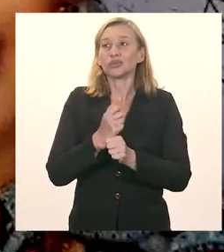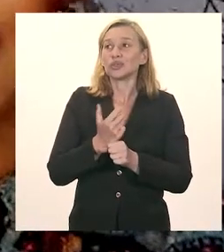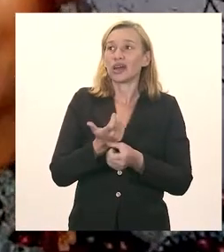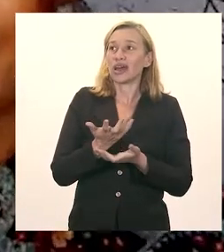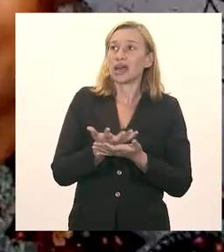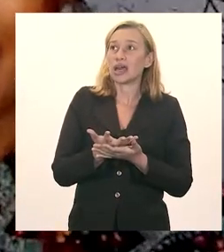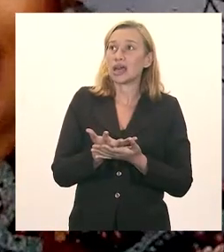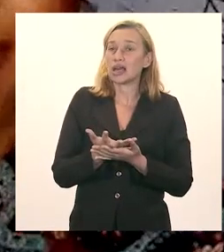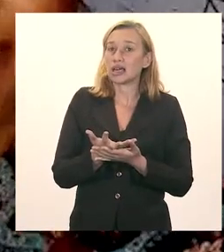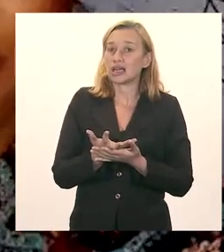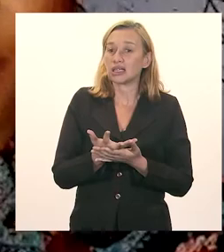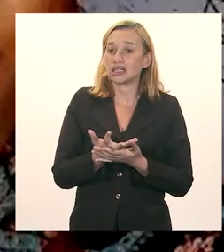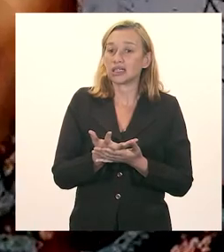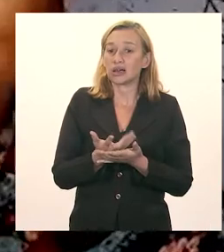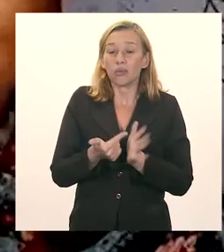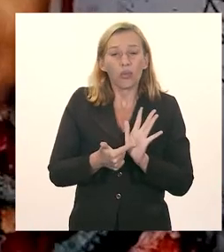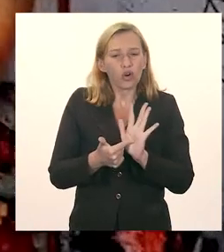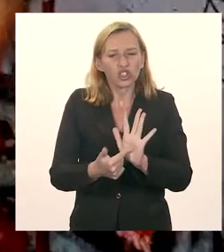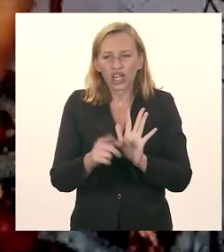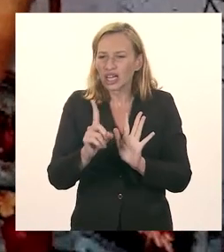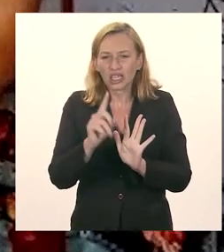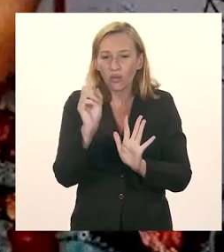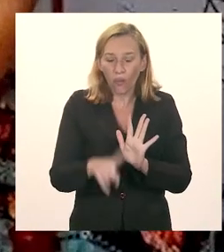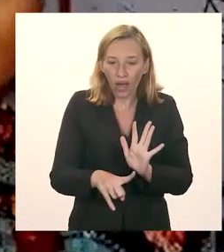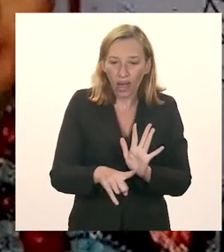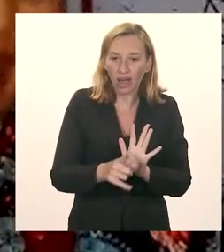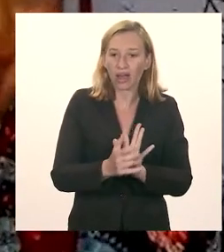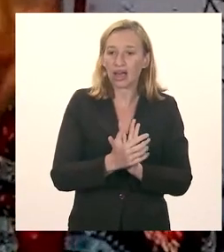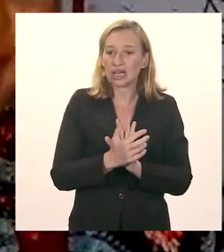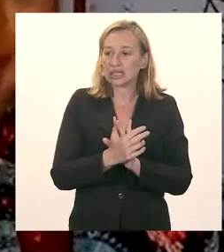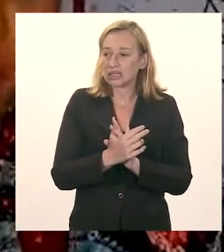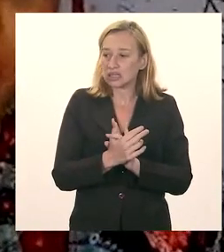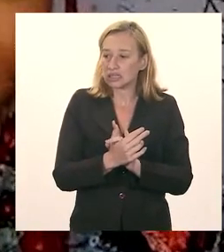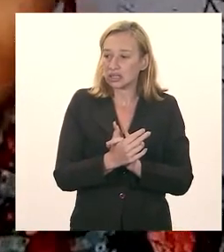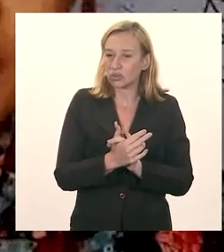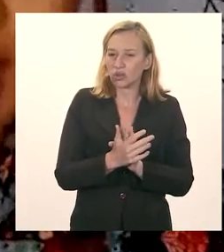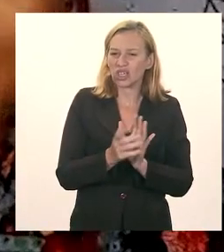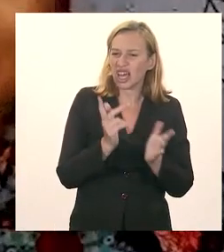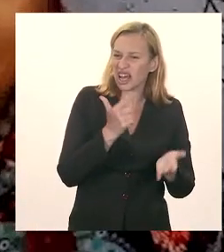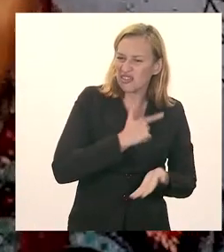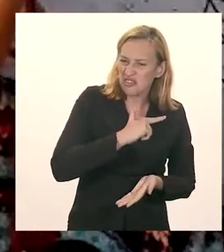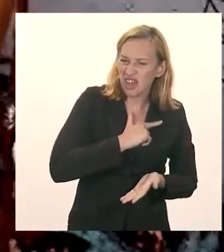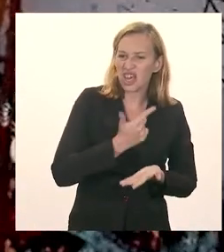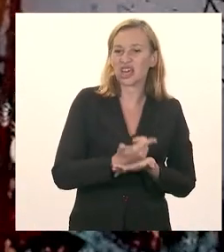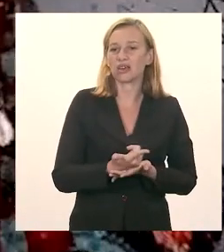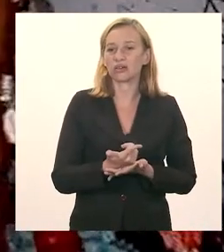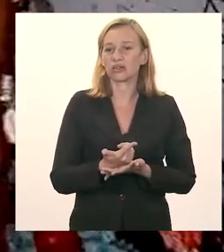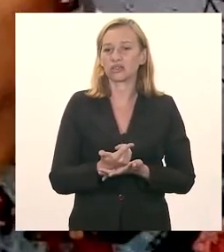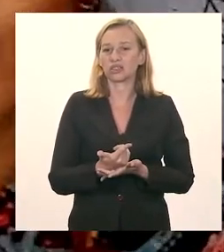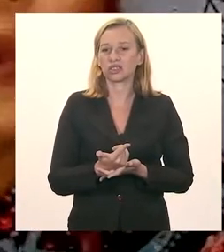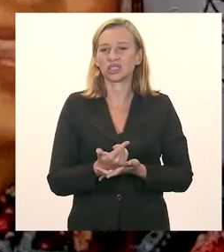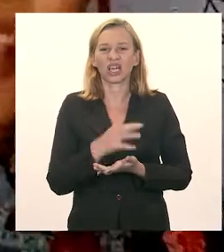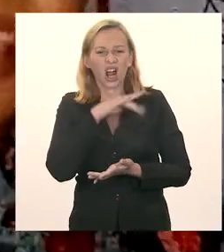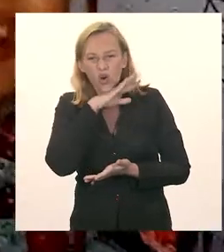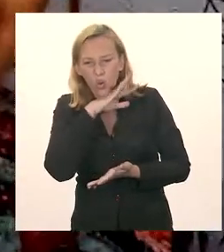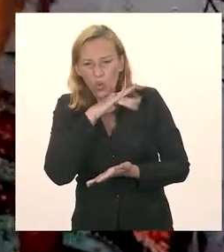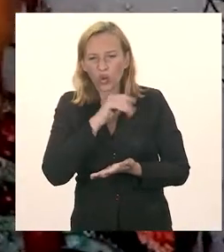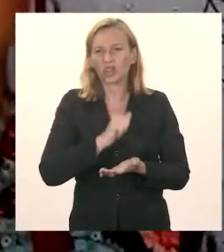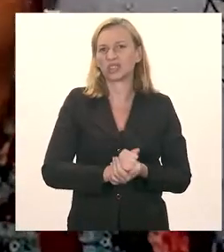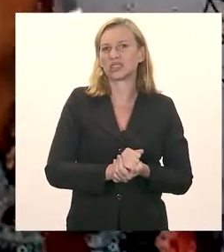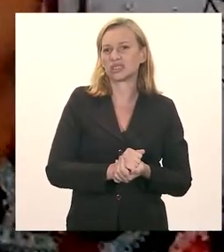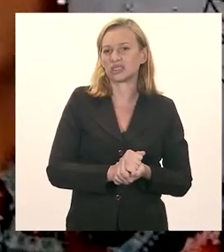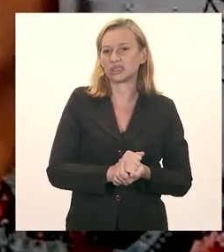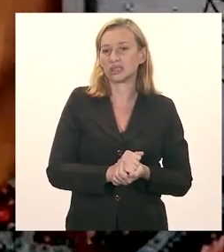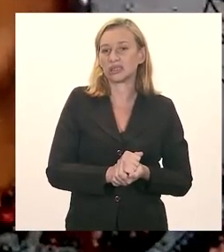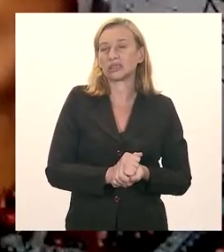tentaram nos mostrar que não era isso, que isso era feio, que isso era uma coisa ruim,